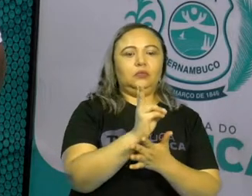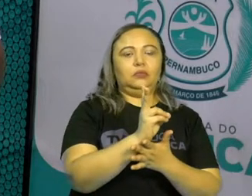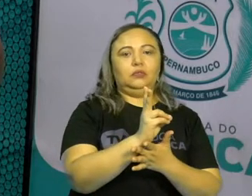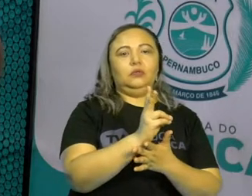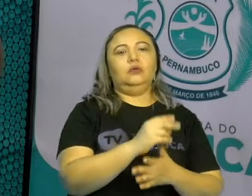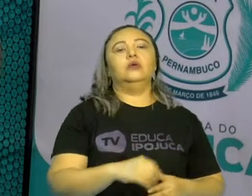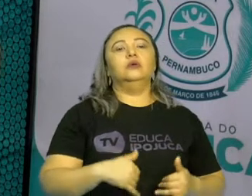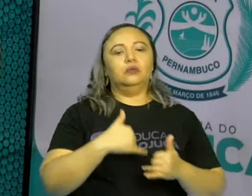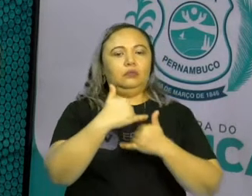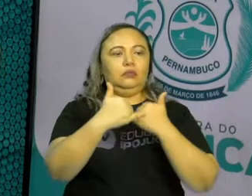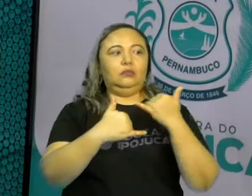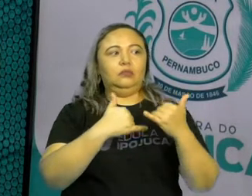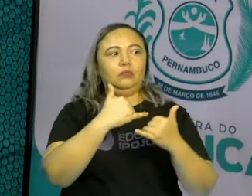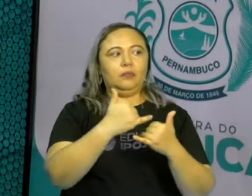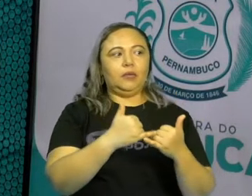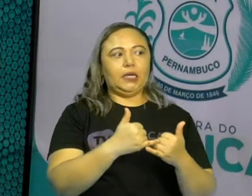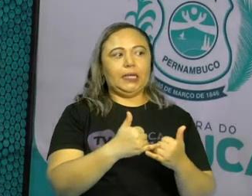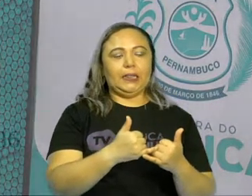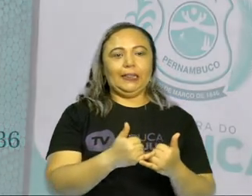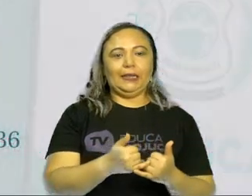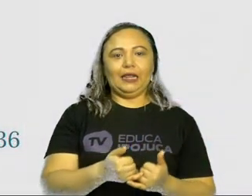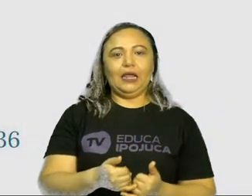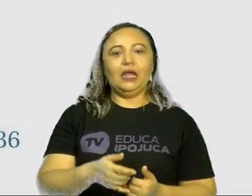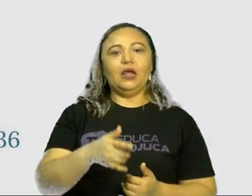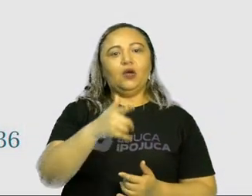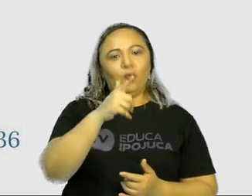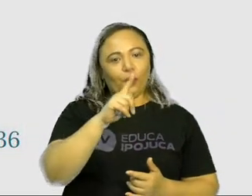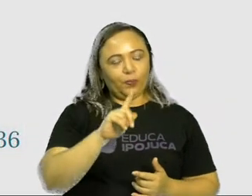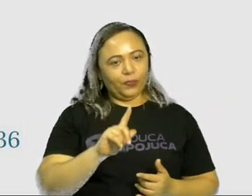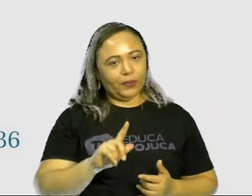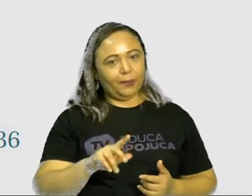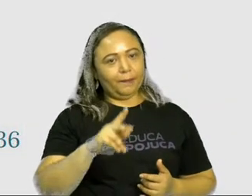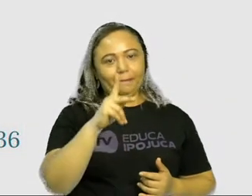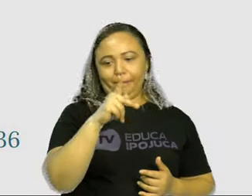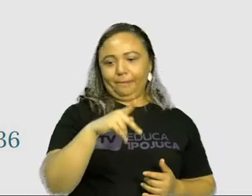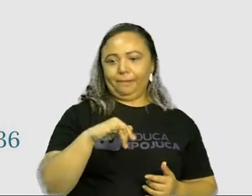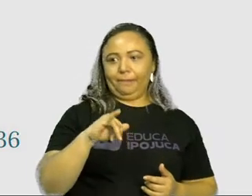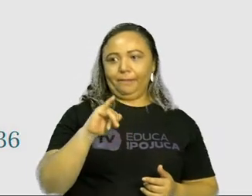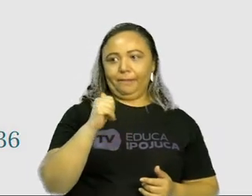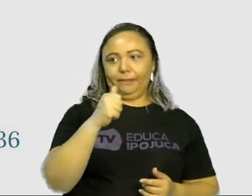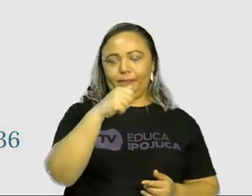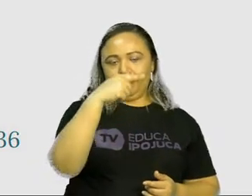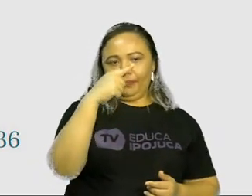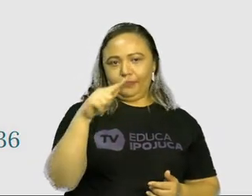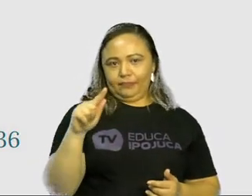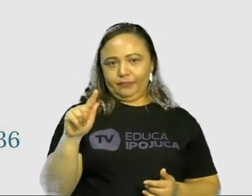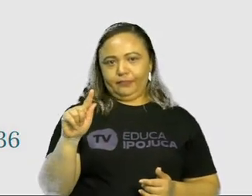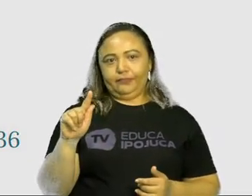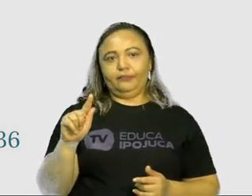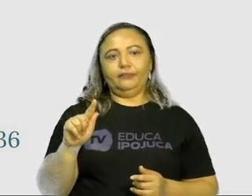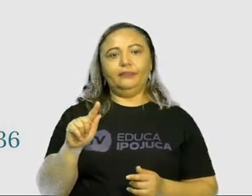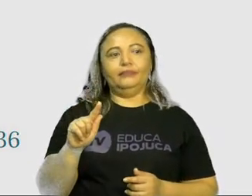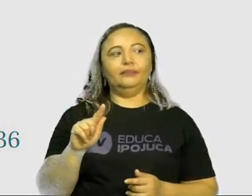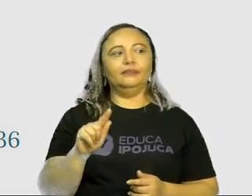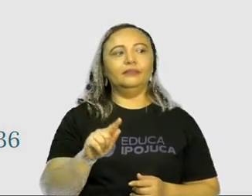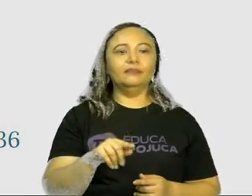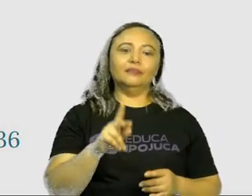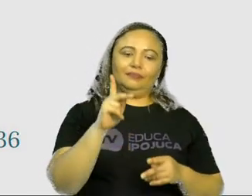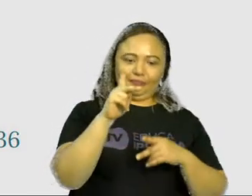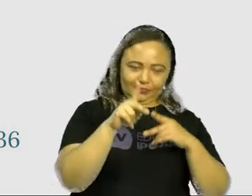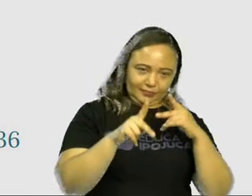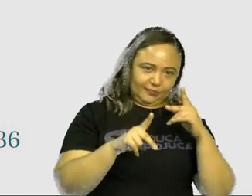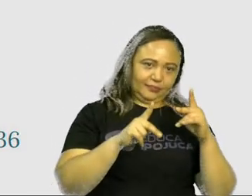Temos aí a brincadeira do peão. Certo? Também é considerada uma brincadeira